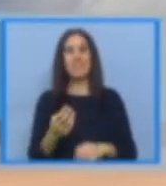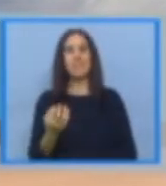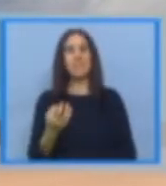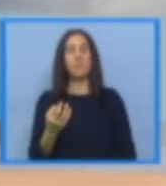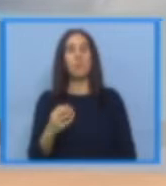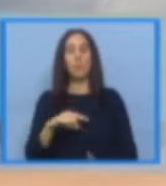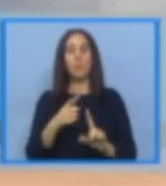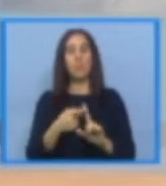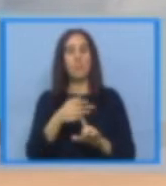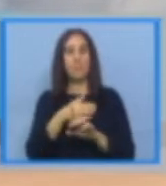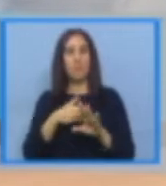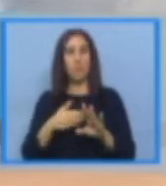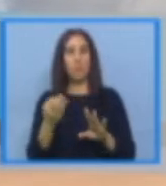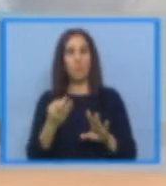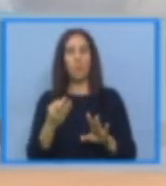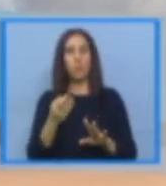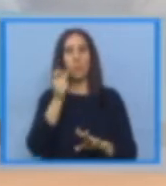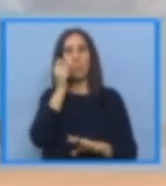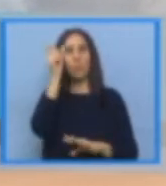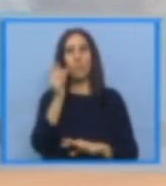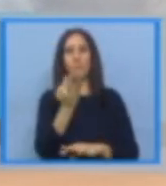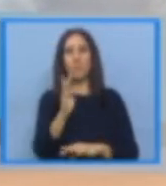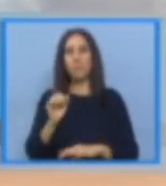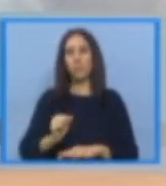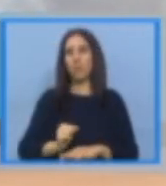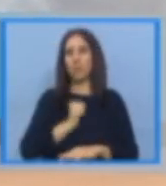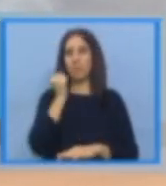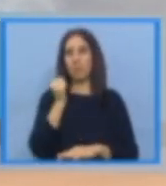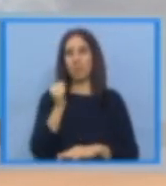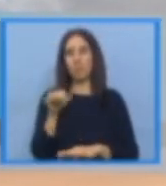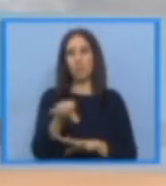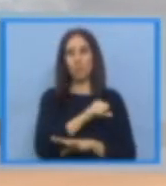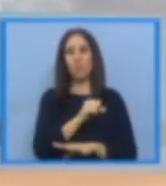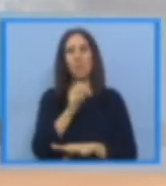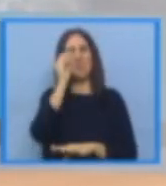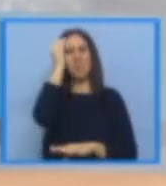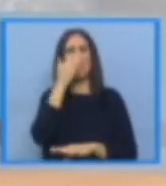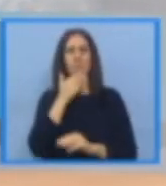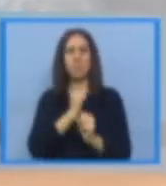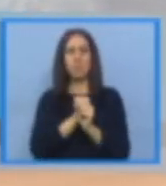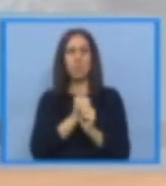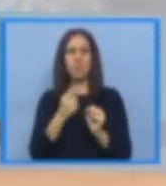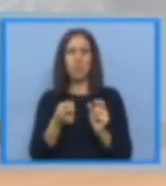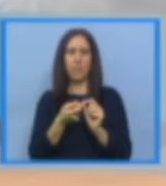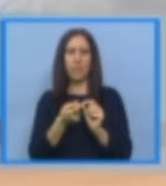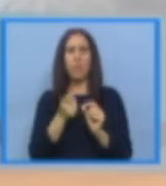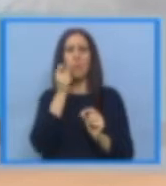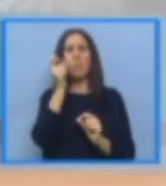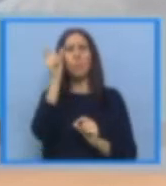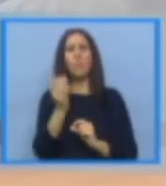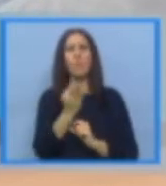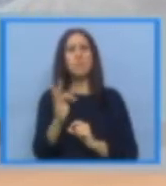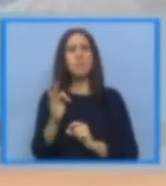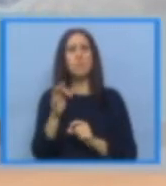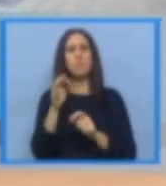A meio do ano foi raptado um francês nesta vila onde eu estou a trabalhar, ali ao pé. Não era um francês humanitário, estava